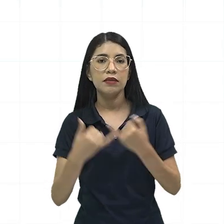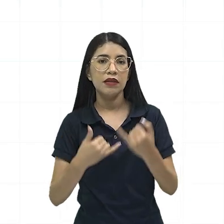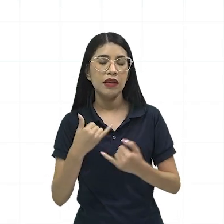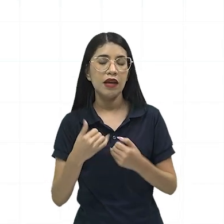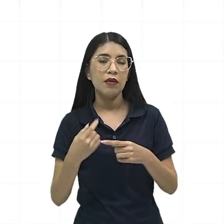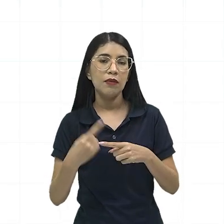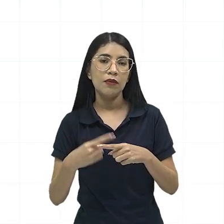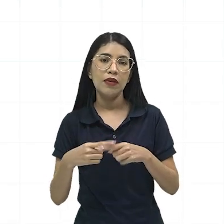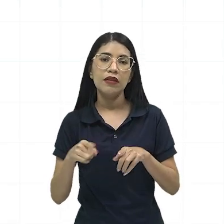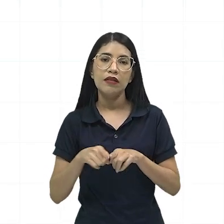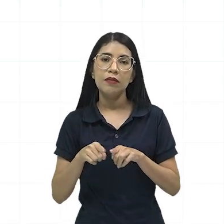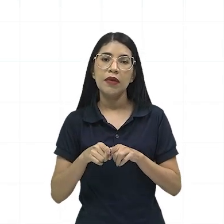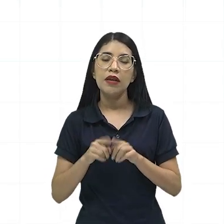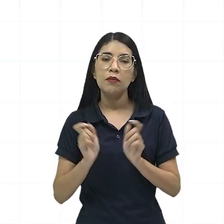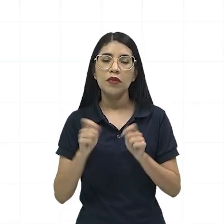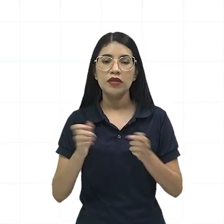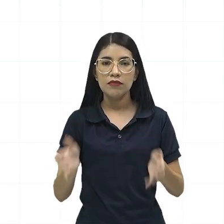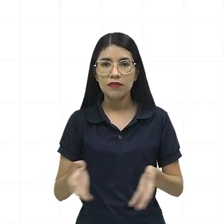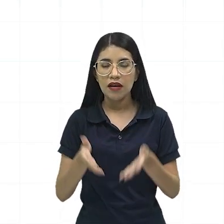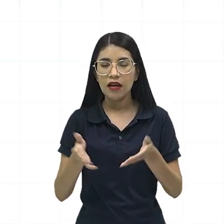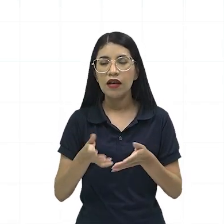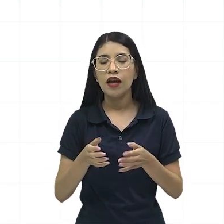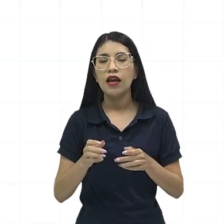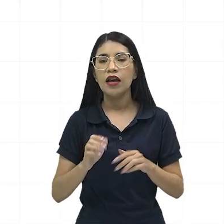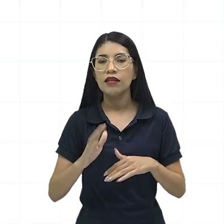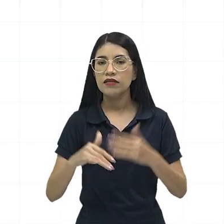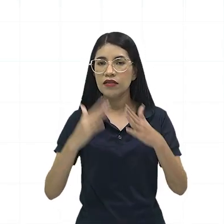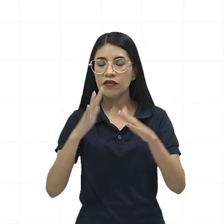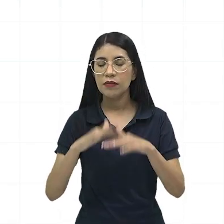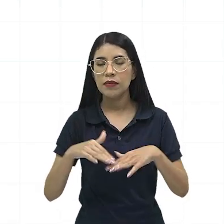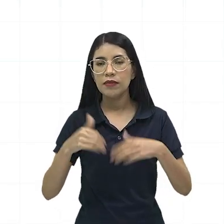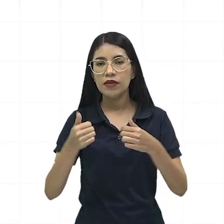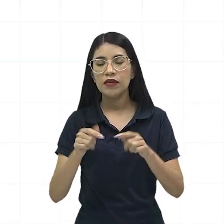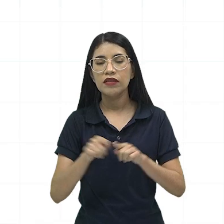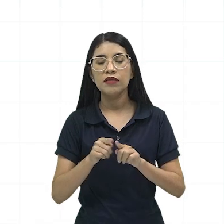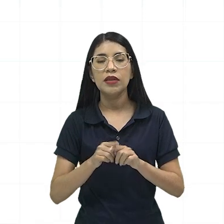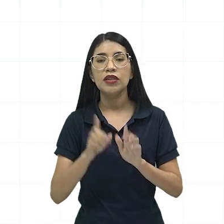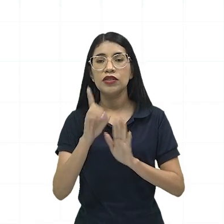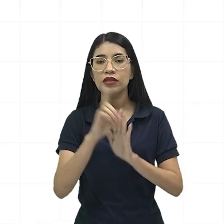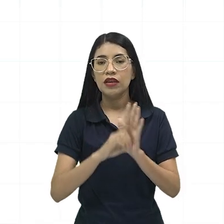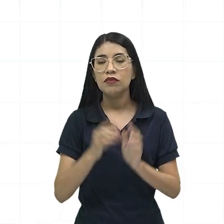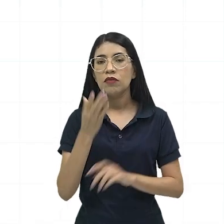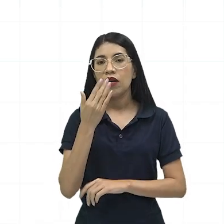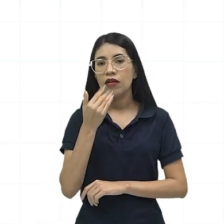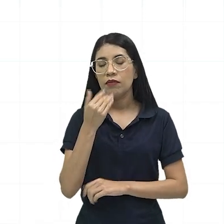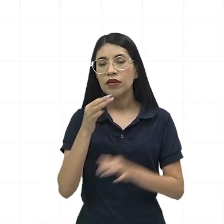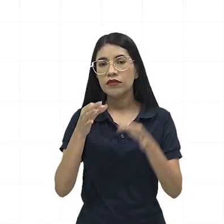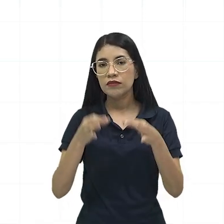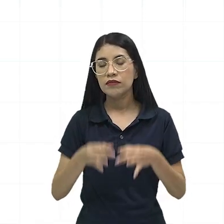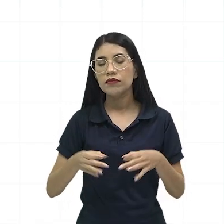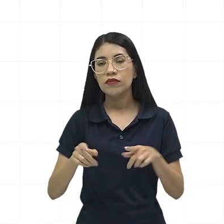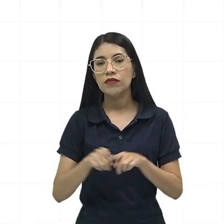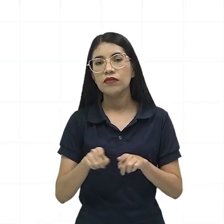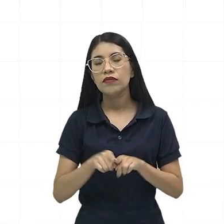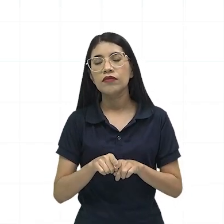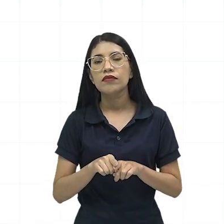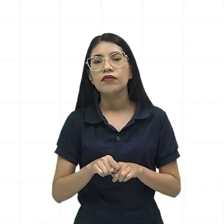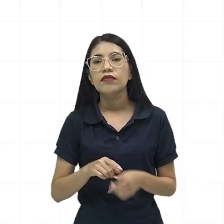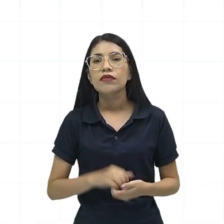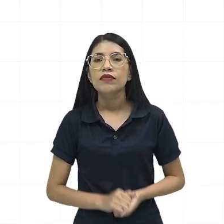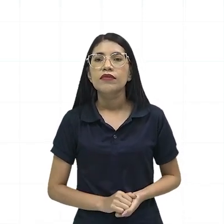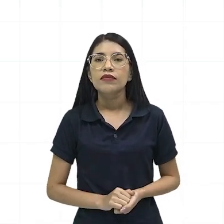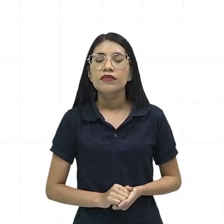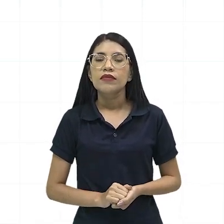brincar ajuda também a se desenvolver. Eles têm o direito a uma alimentação adequada, então uma alimentação